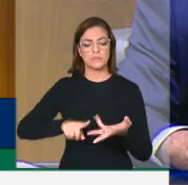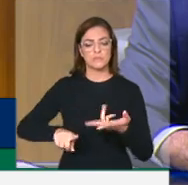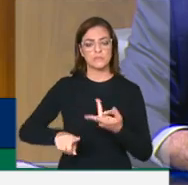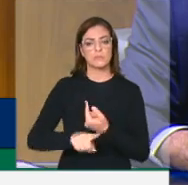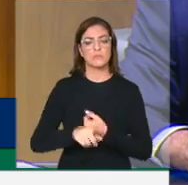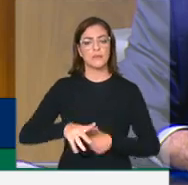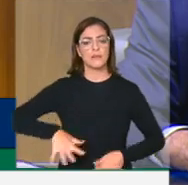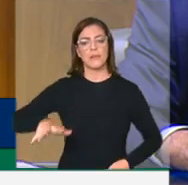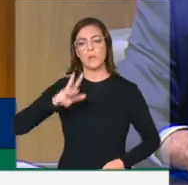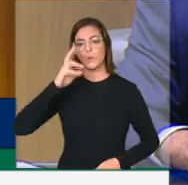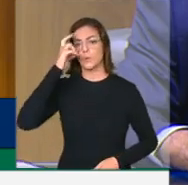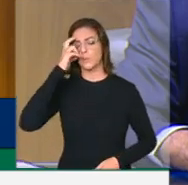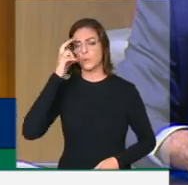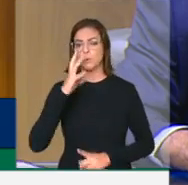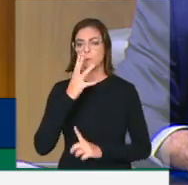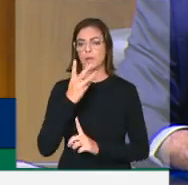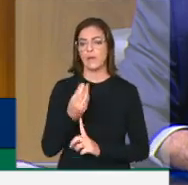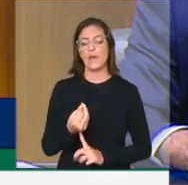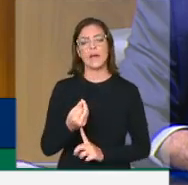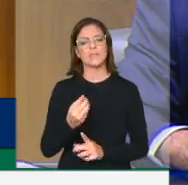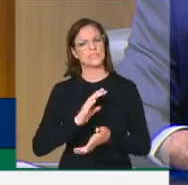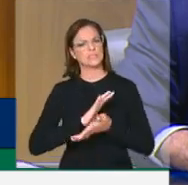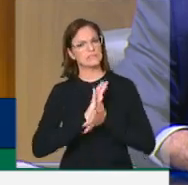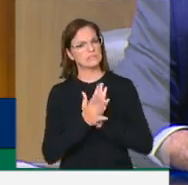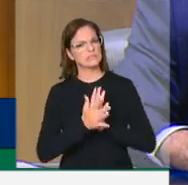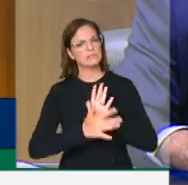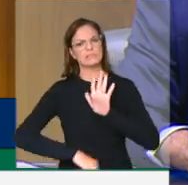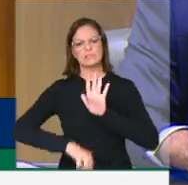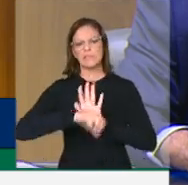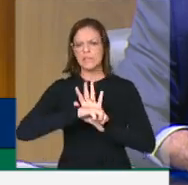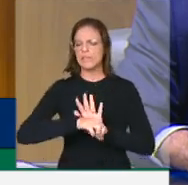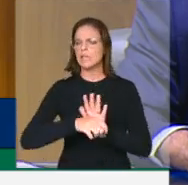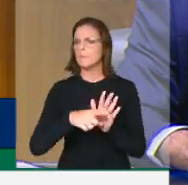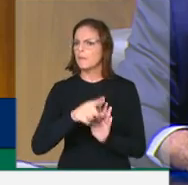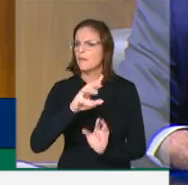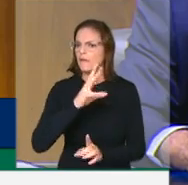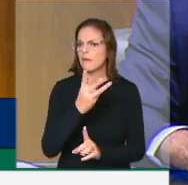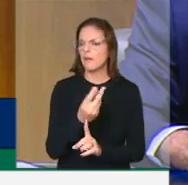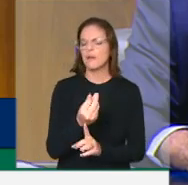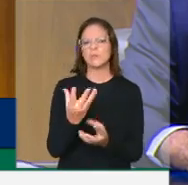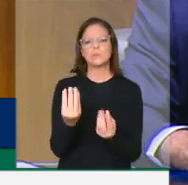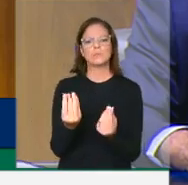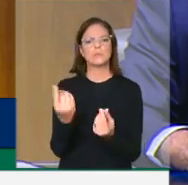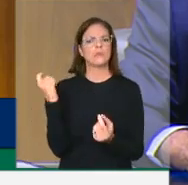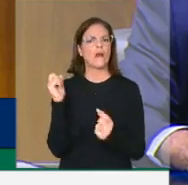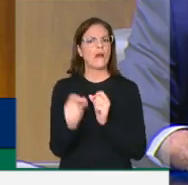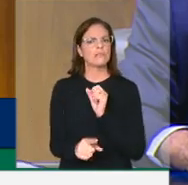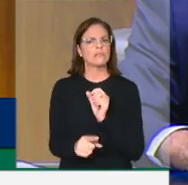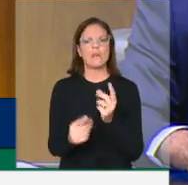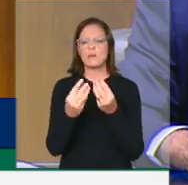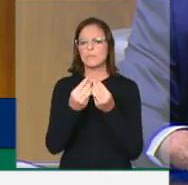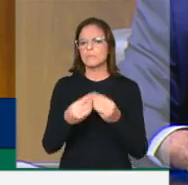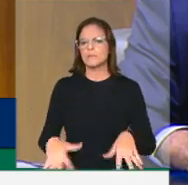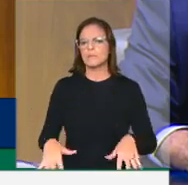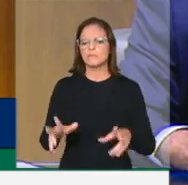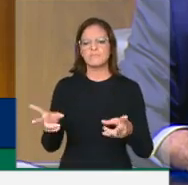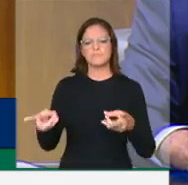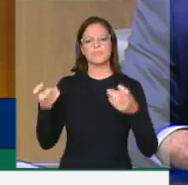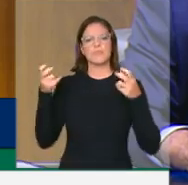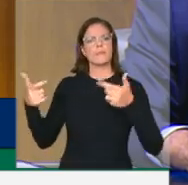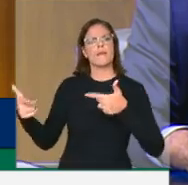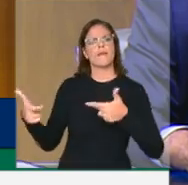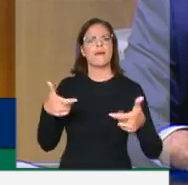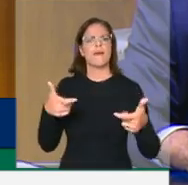artístico e cultural e a criminalização da arte dos artistas. Diante de tantos ataques, podemos concluir que existe uma guerra cultural